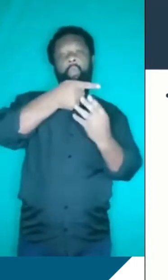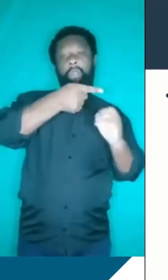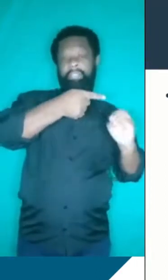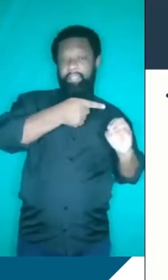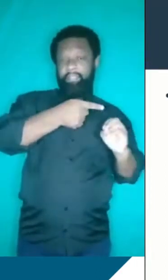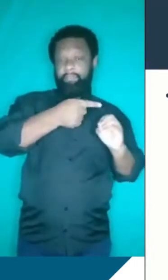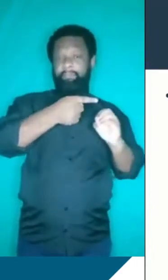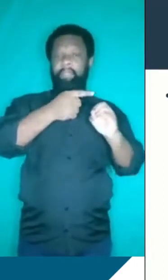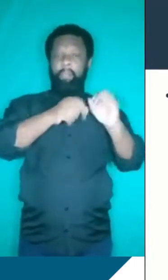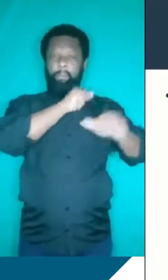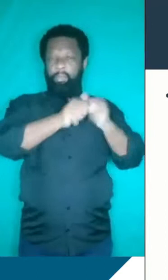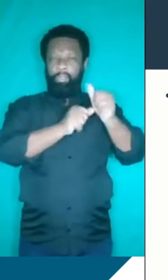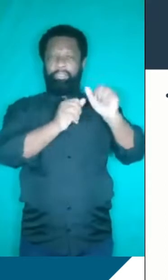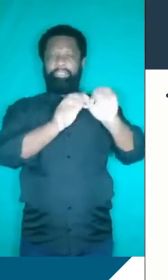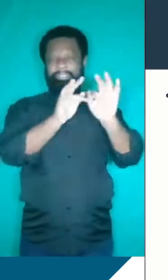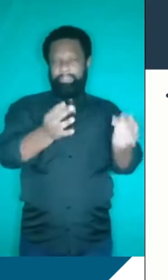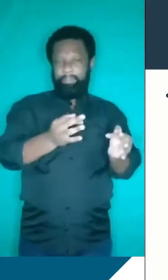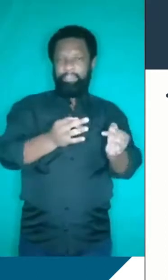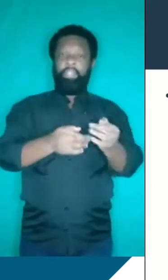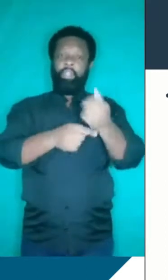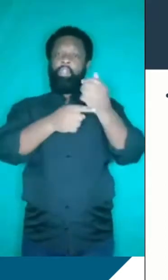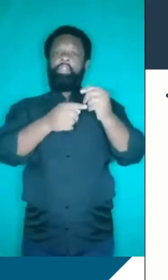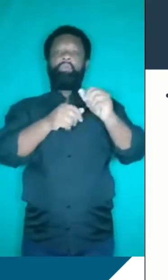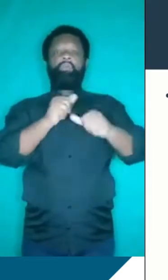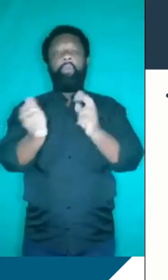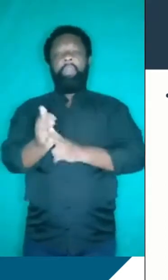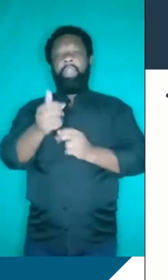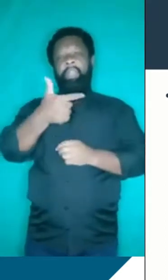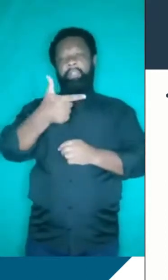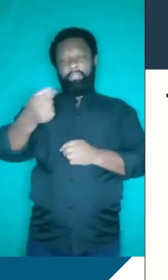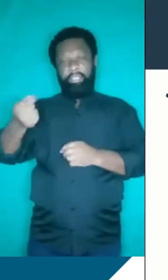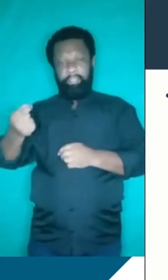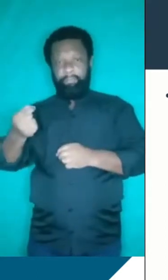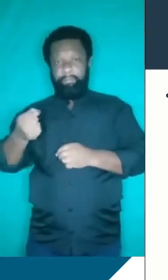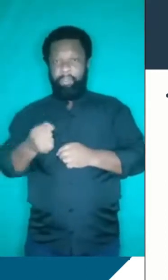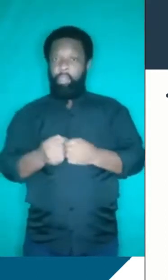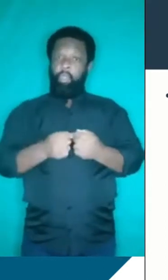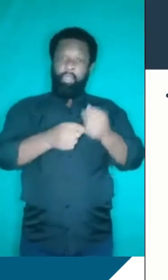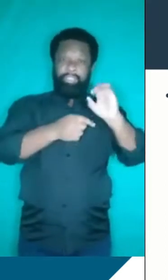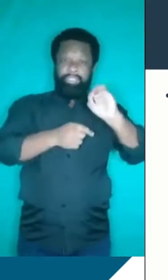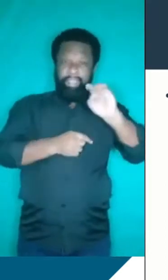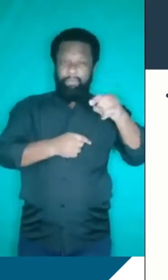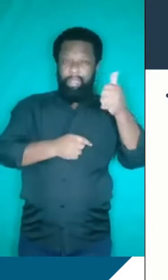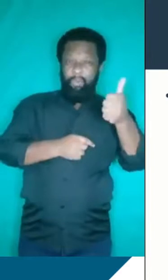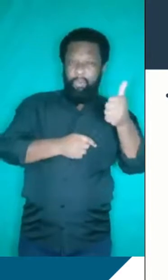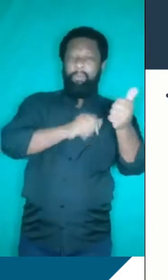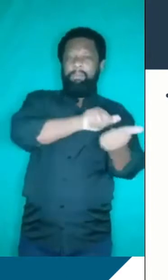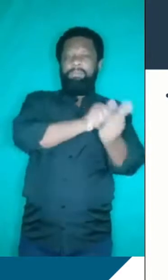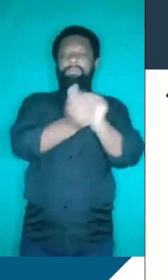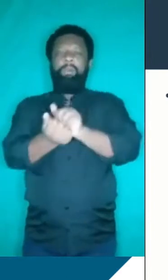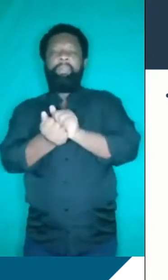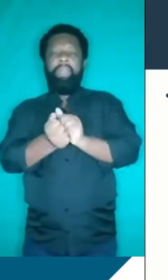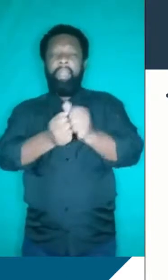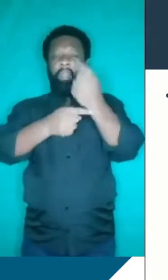tá? Simplifiquei 400 por 2, deu 200. Vezes o 0,1 eu coloquei 1 sobre 10. Fica mais fácil de fazer a